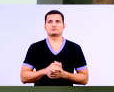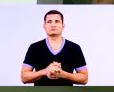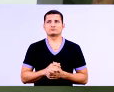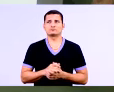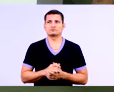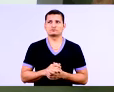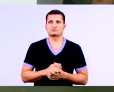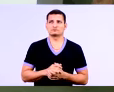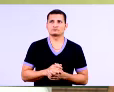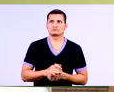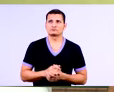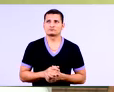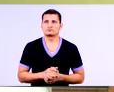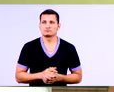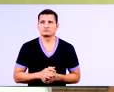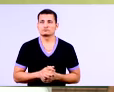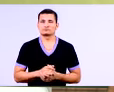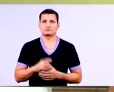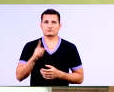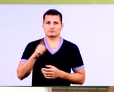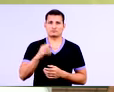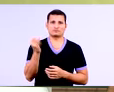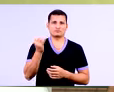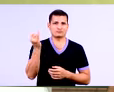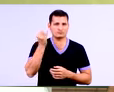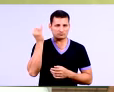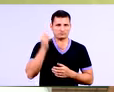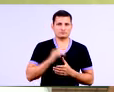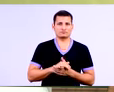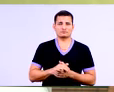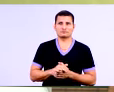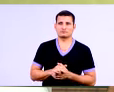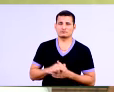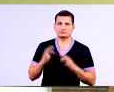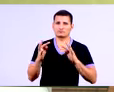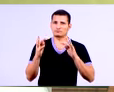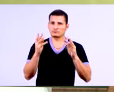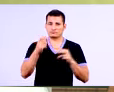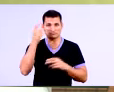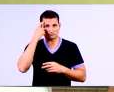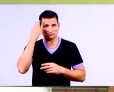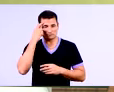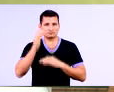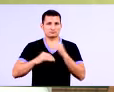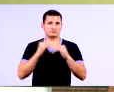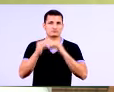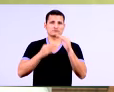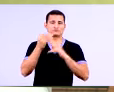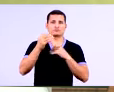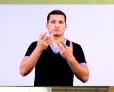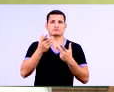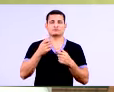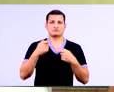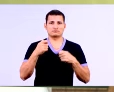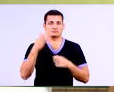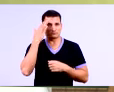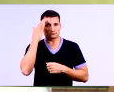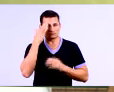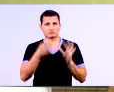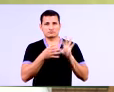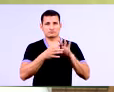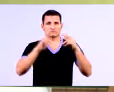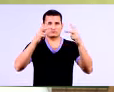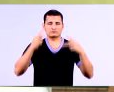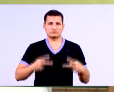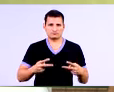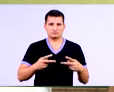passar? É importante toda vez que a gente pensar em desenvolver páginas web, a gente tem o contexto da linguagem HTML, que estrutura a